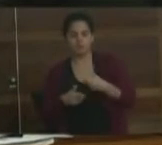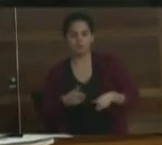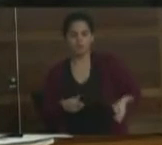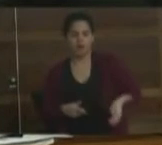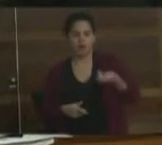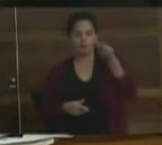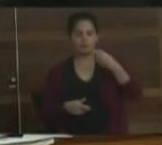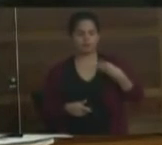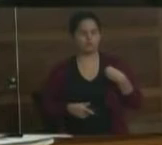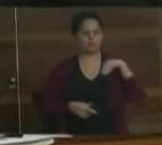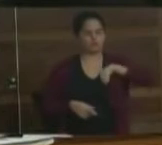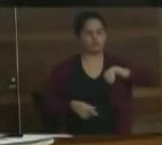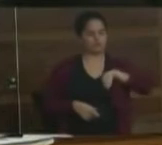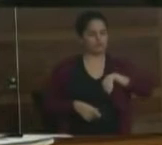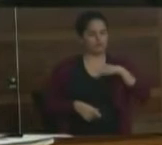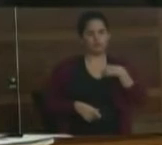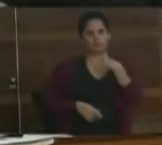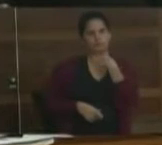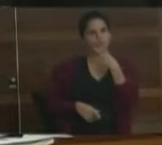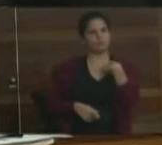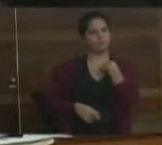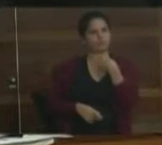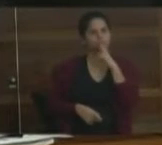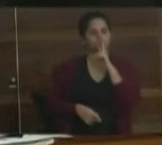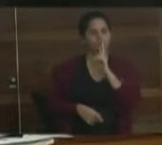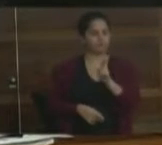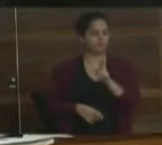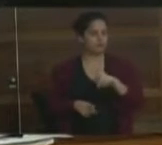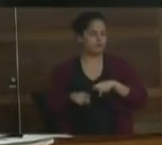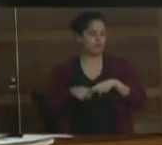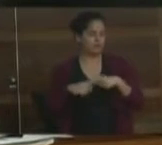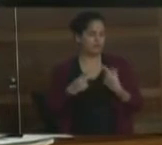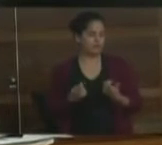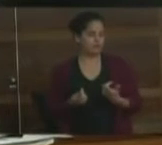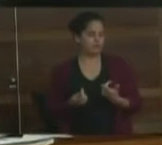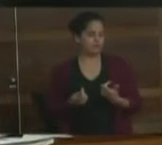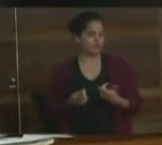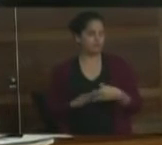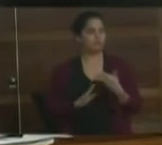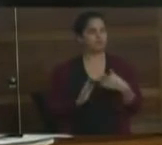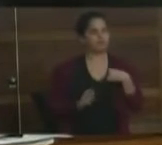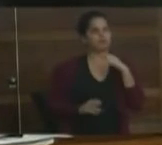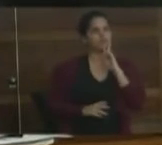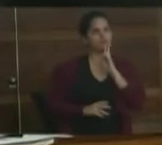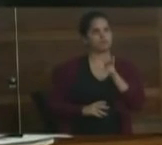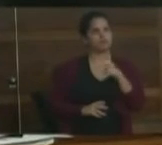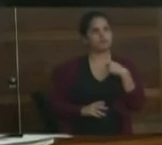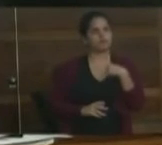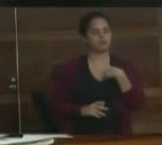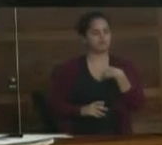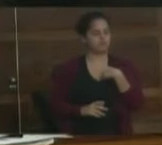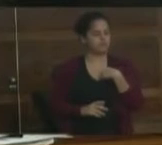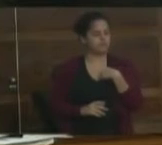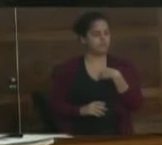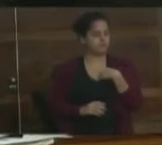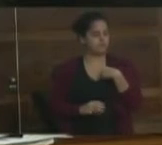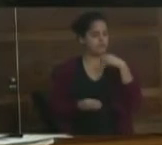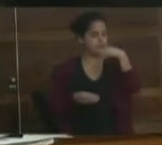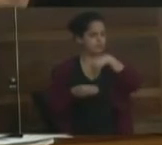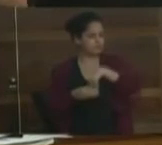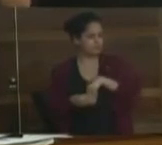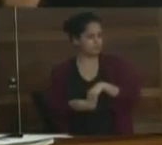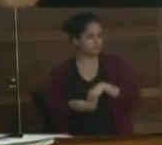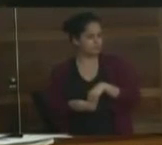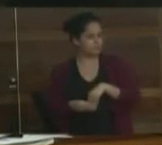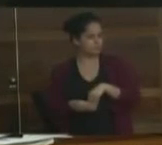posso responder porque realmente é um tempo conhecimento ainda não tem o resto eu vou responder dentro do conhecimento da controladoria que